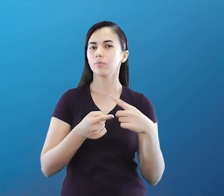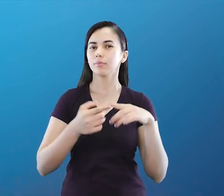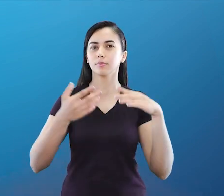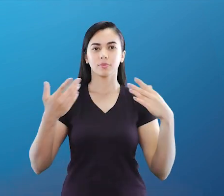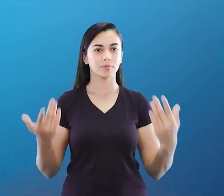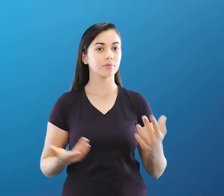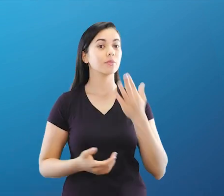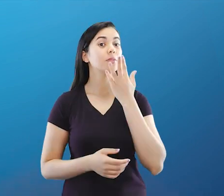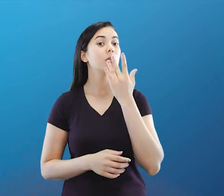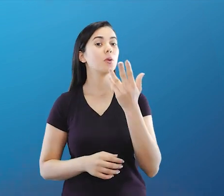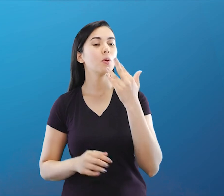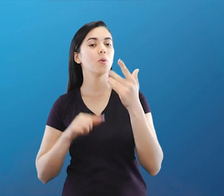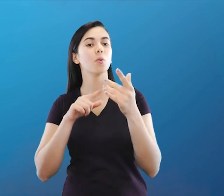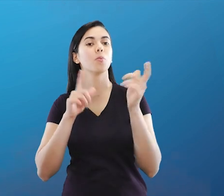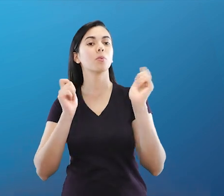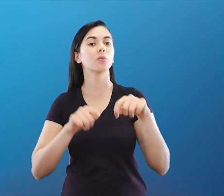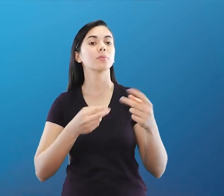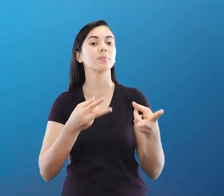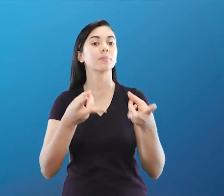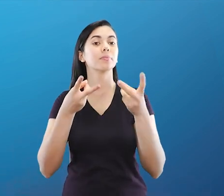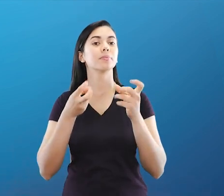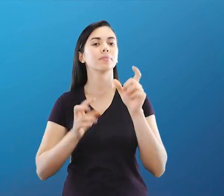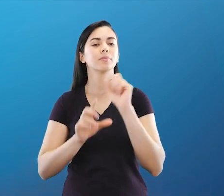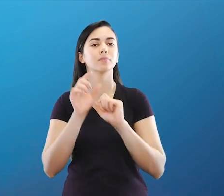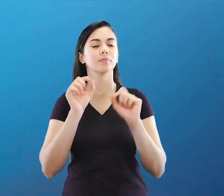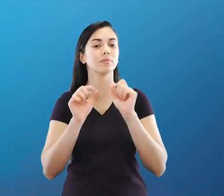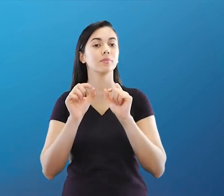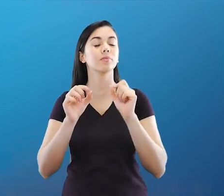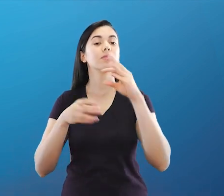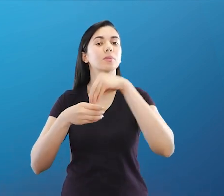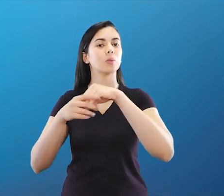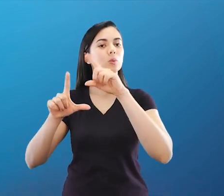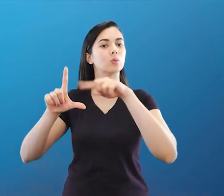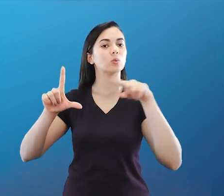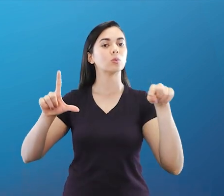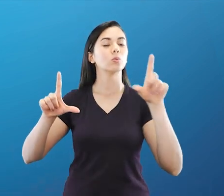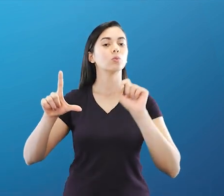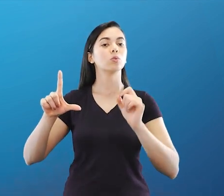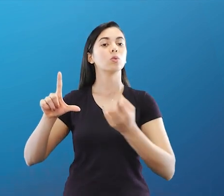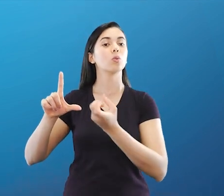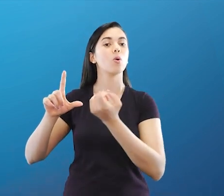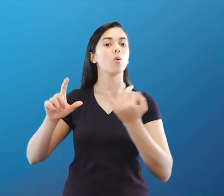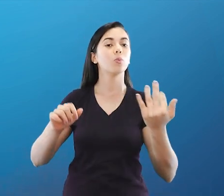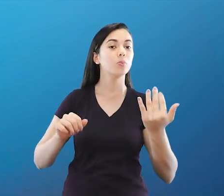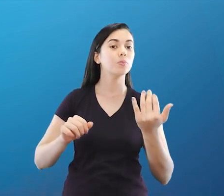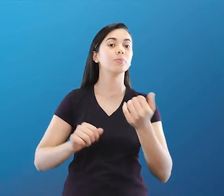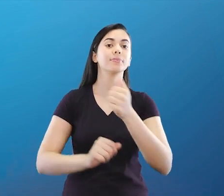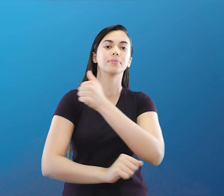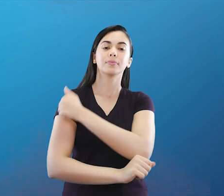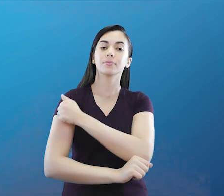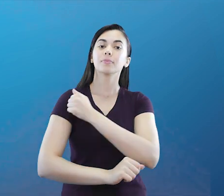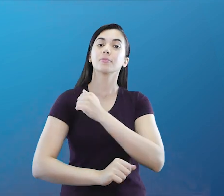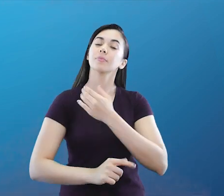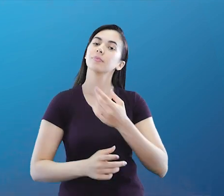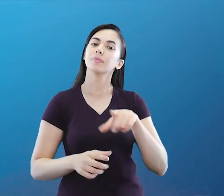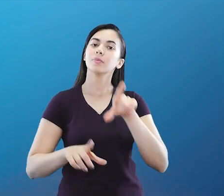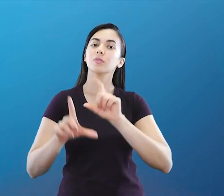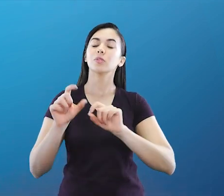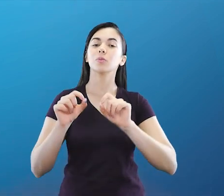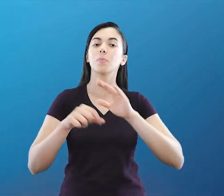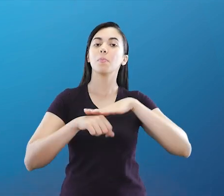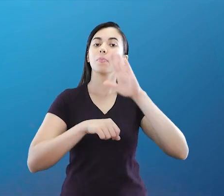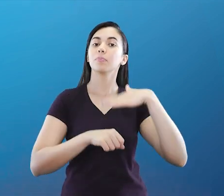Porque é através dessa cor que você vai identificar no gráfico a quantidade de alunos que